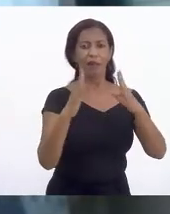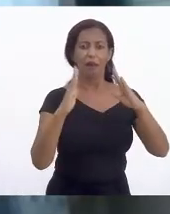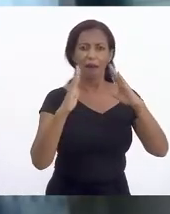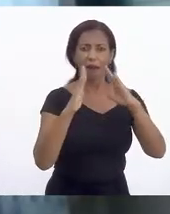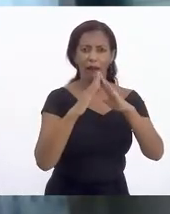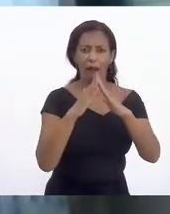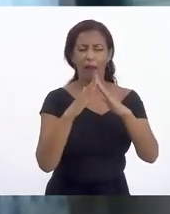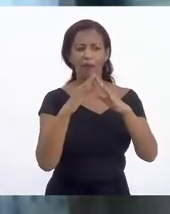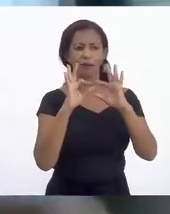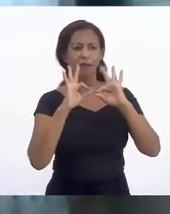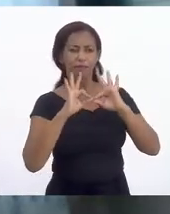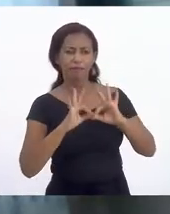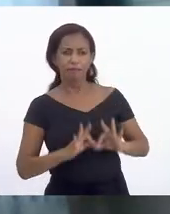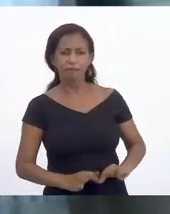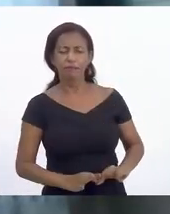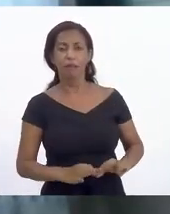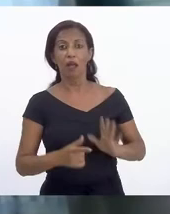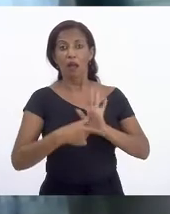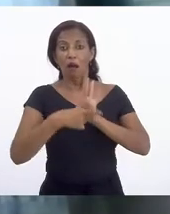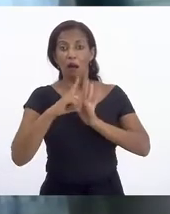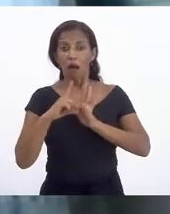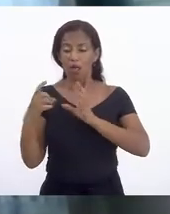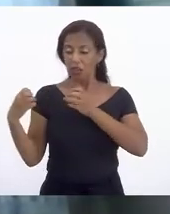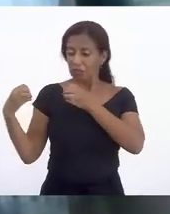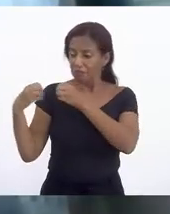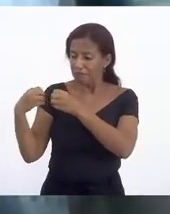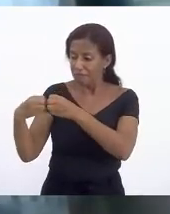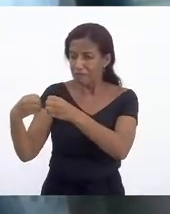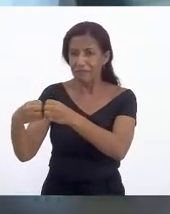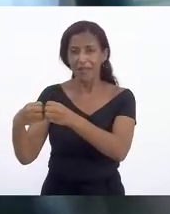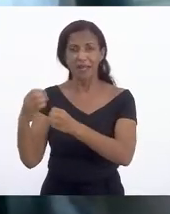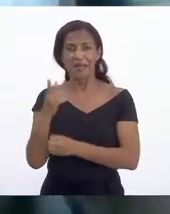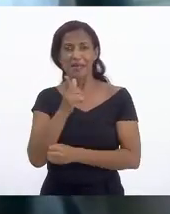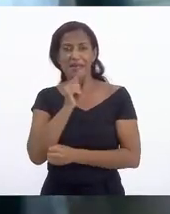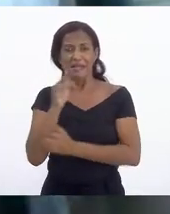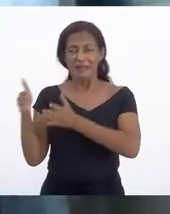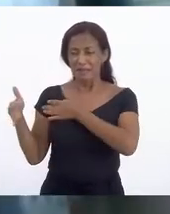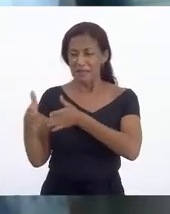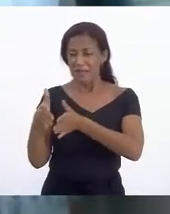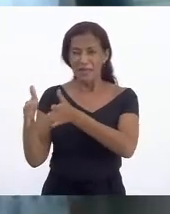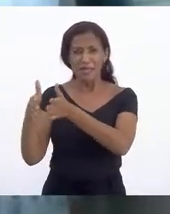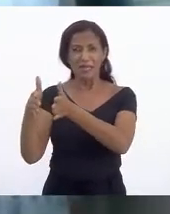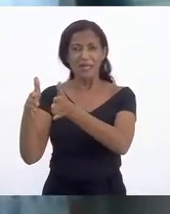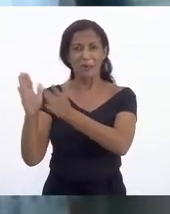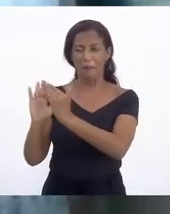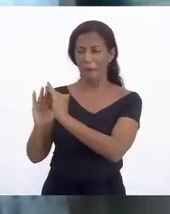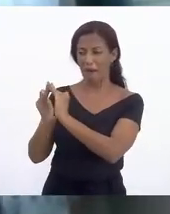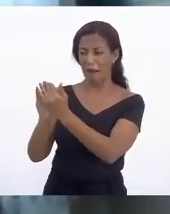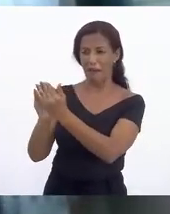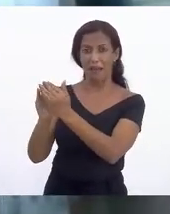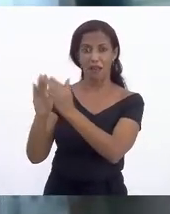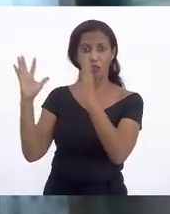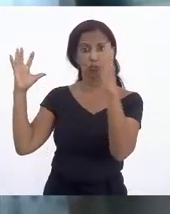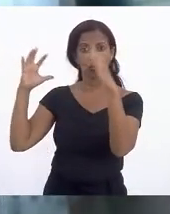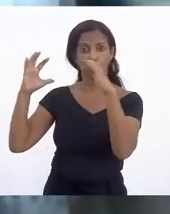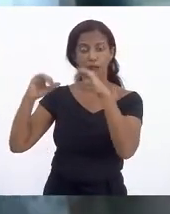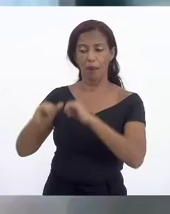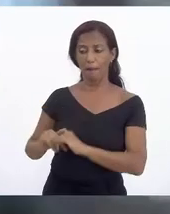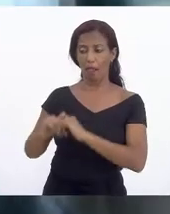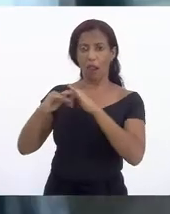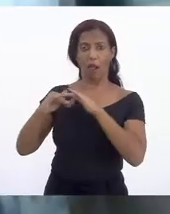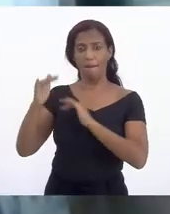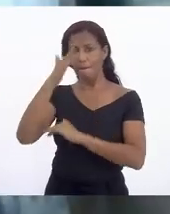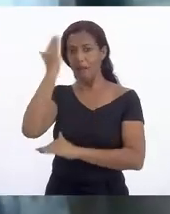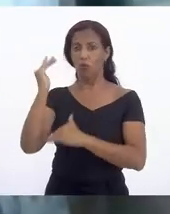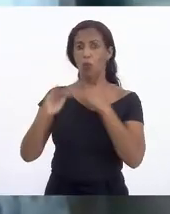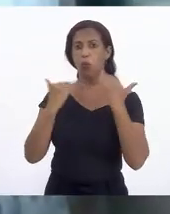decentes. Antes estavam nas margens dos rios. Quando inundava, perdiam tudo, até a vida. Então, no